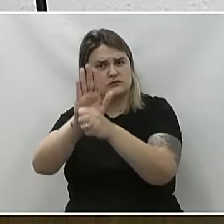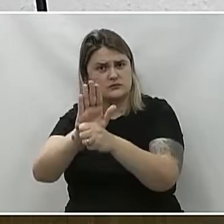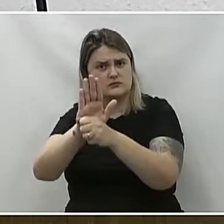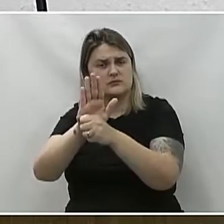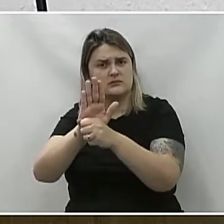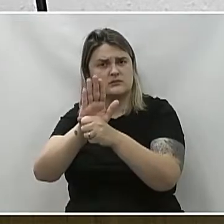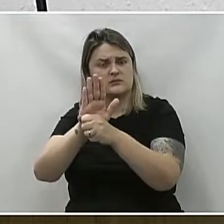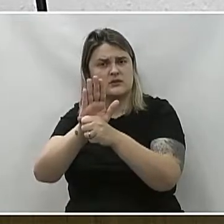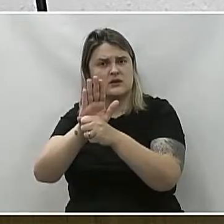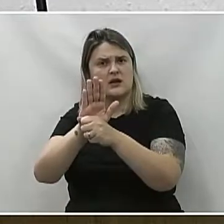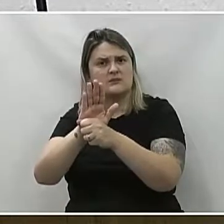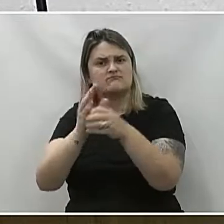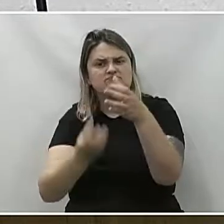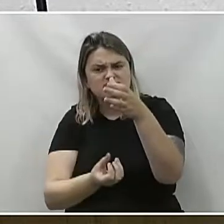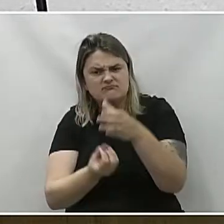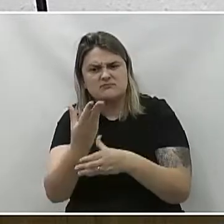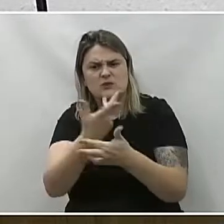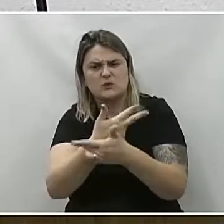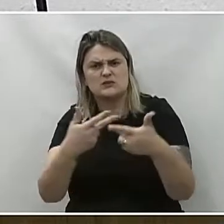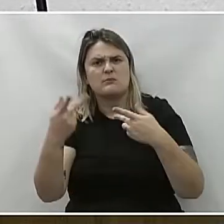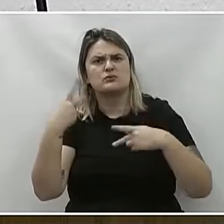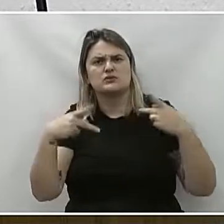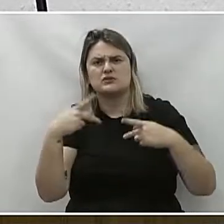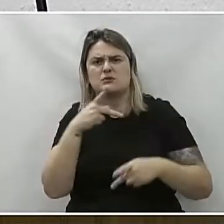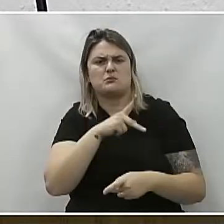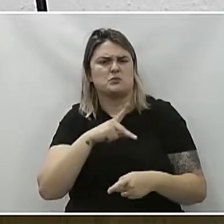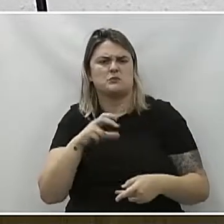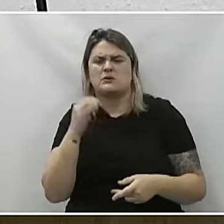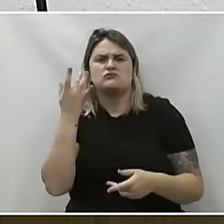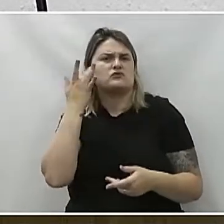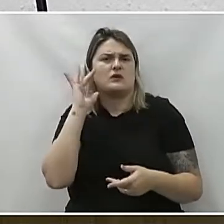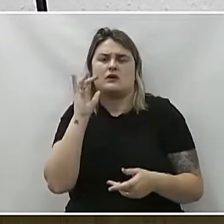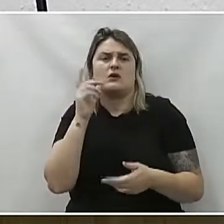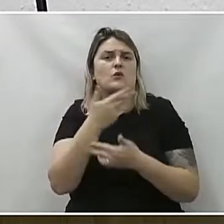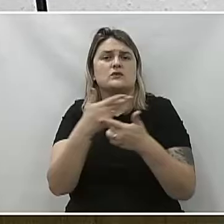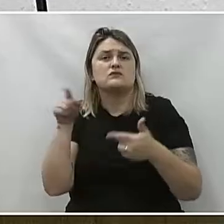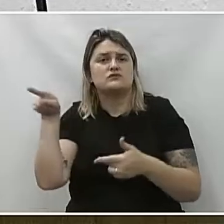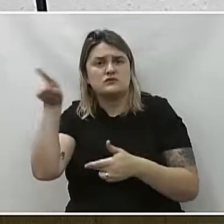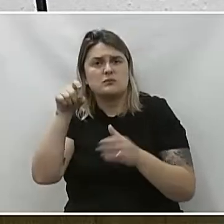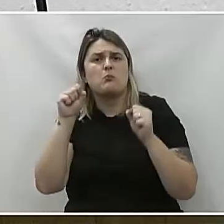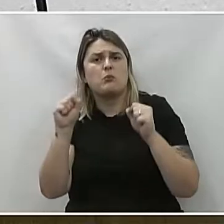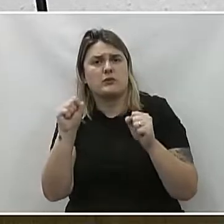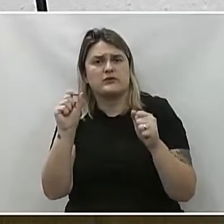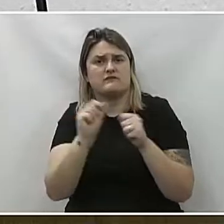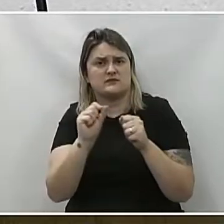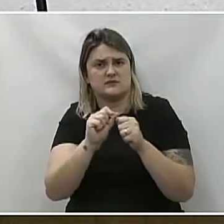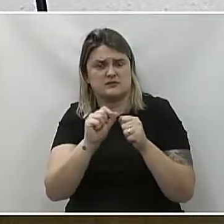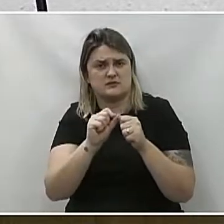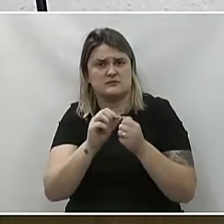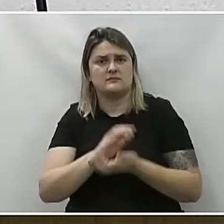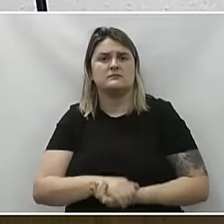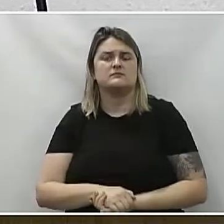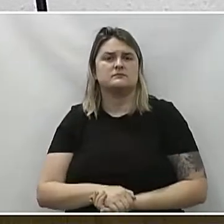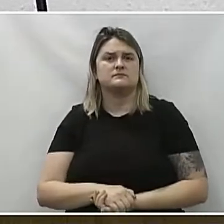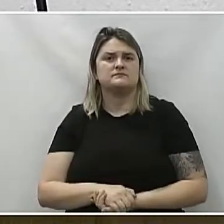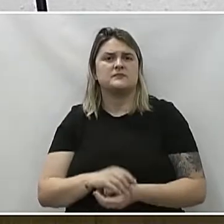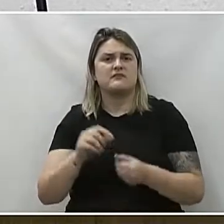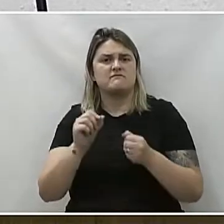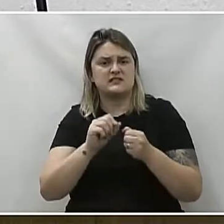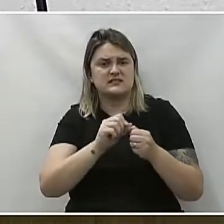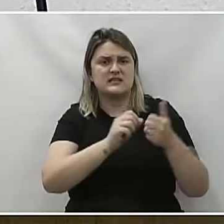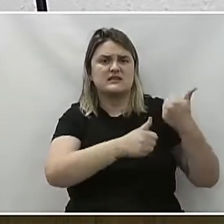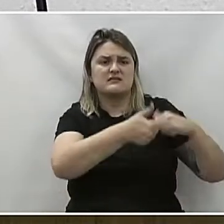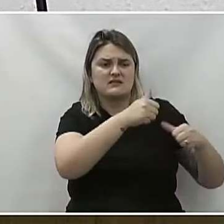a criar alguma coisa, uma política pública, não sei, alguma coisa que vocês possam fazer. De repente, fazer a